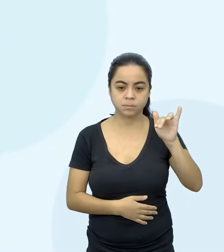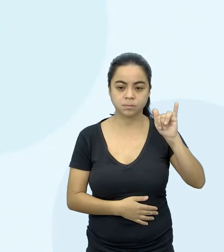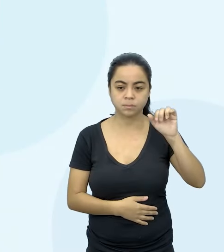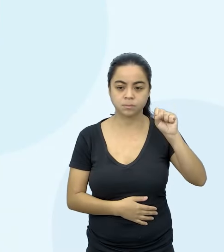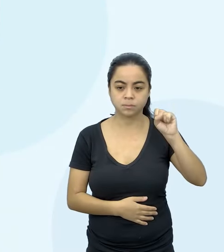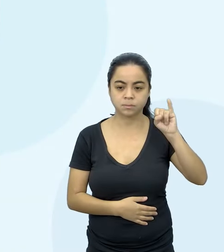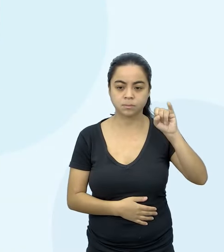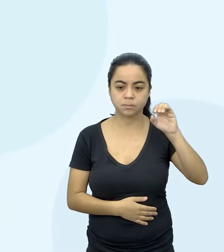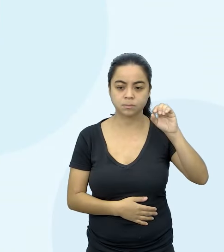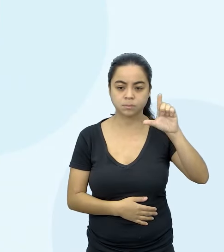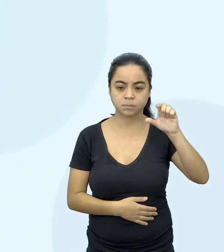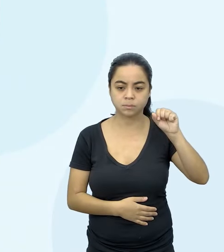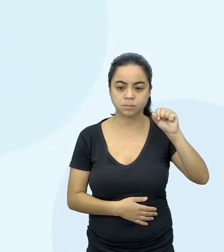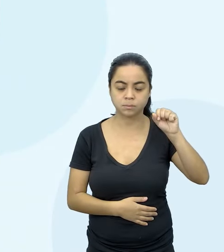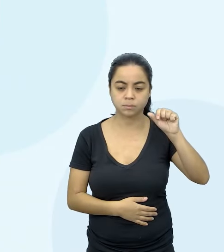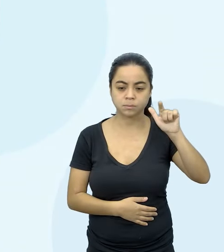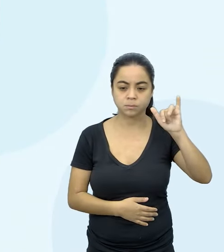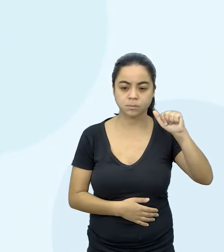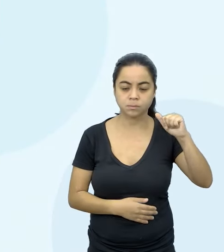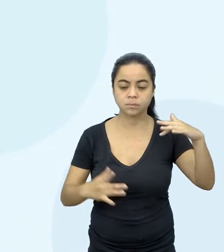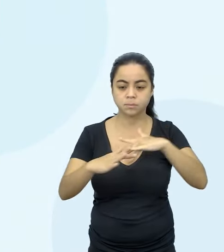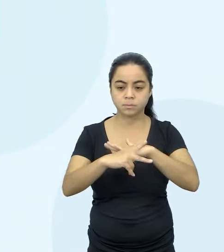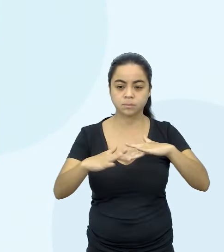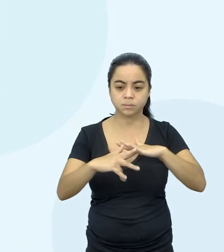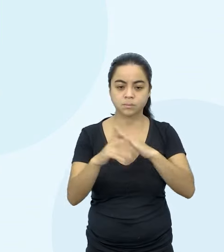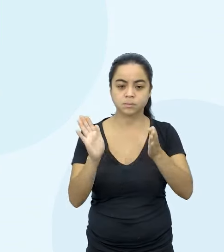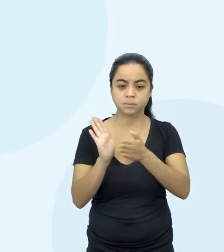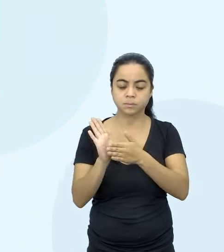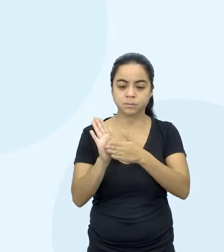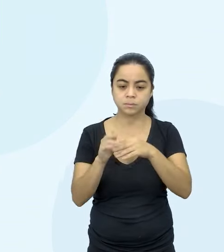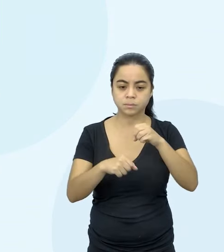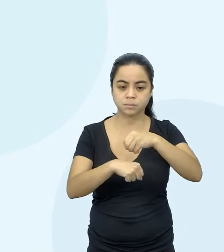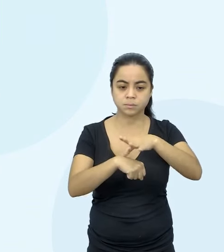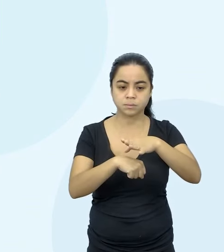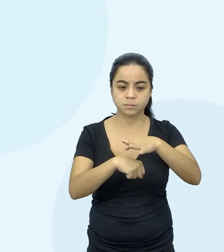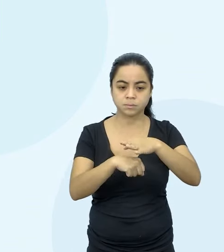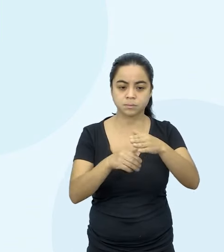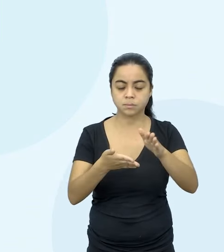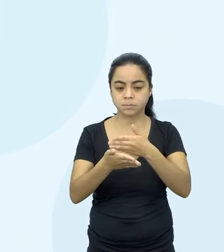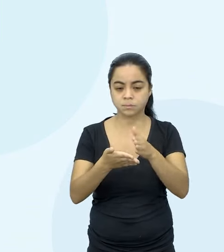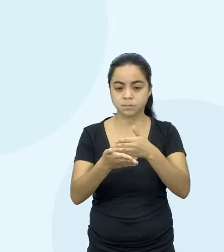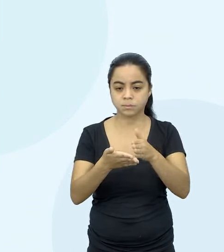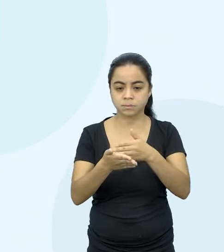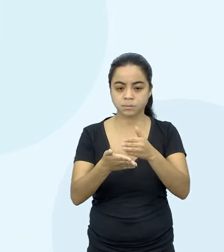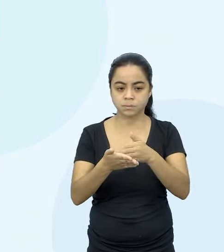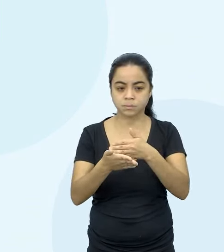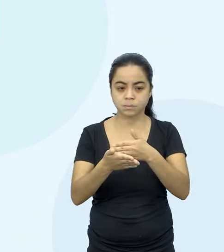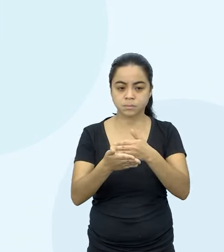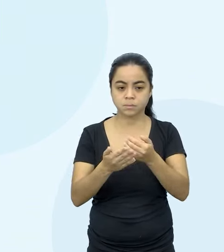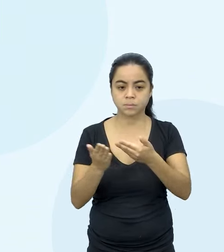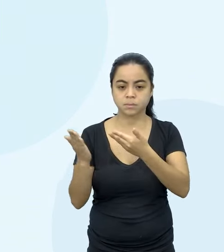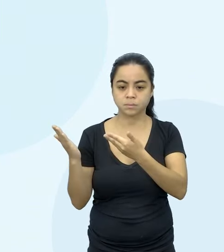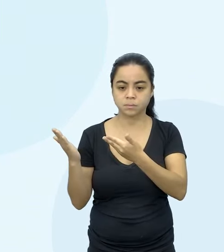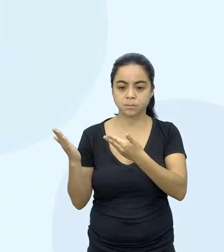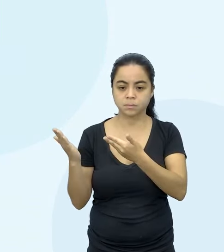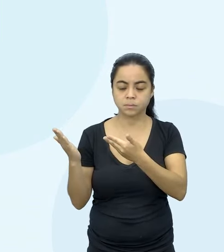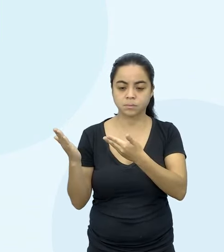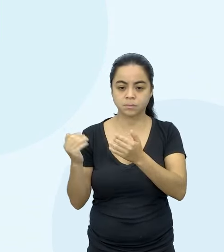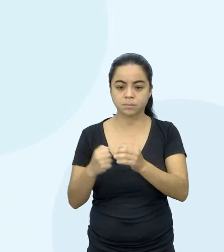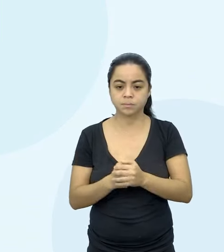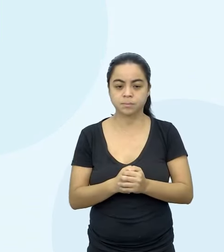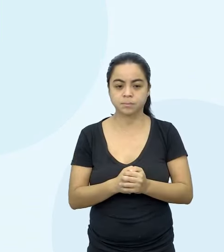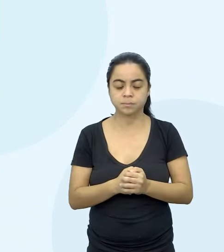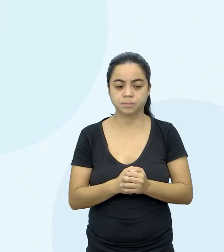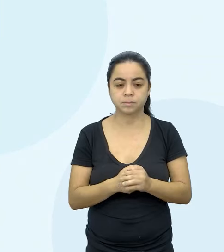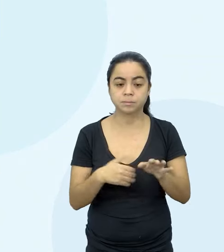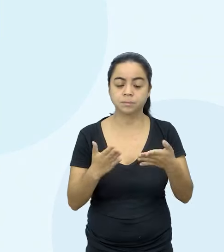do movimento, que para essa proposta ele sugere o desenvolvimento dos eixos estruturantes investigação científica, né?